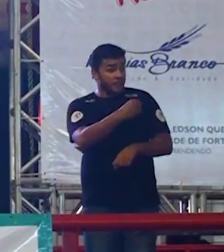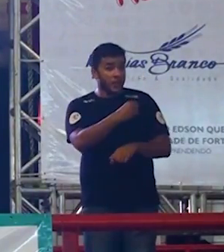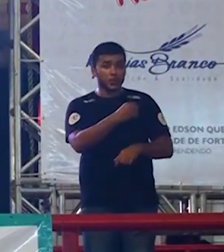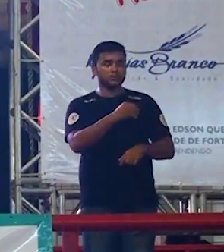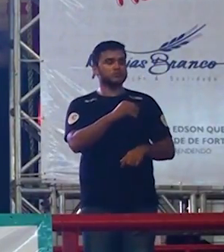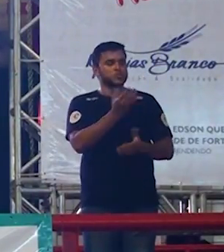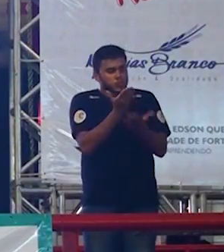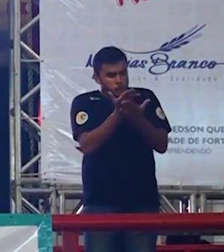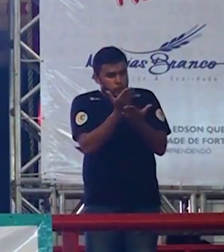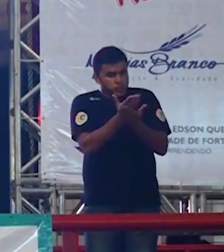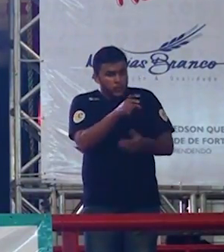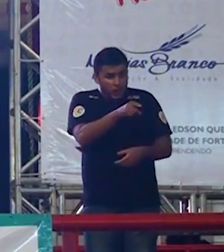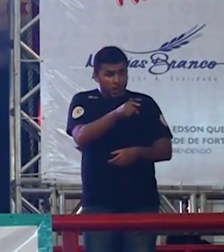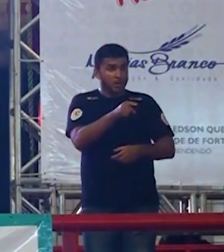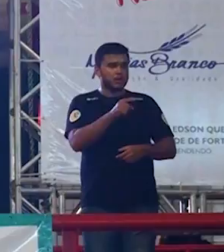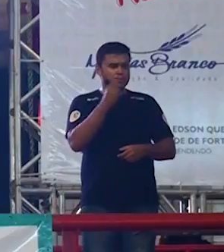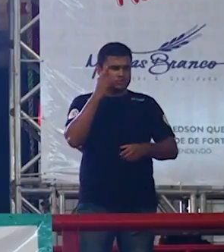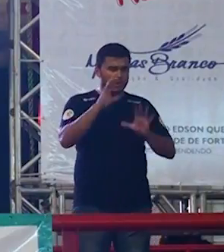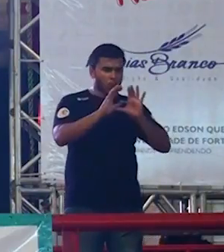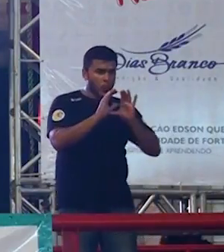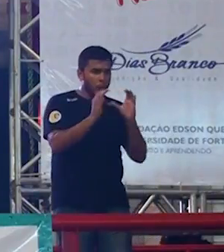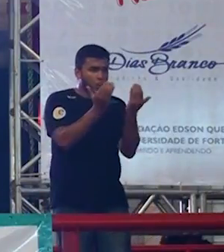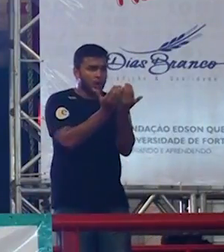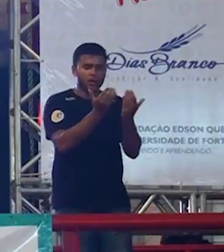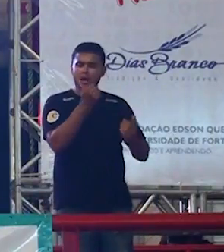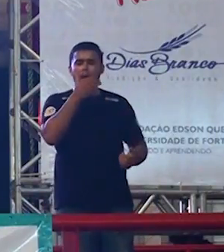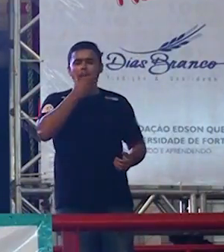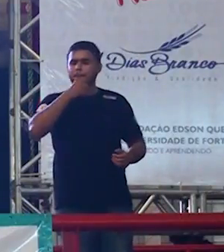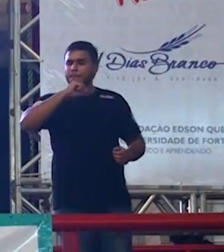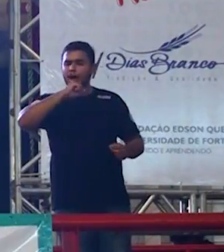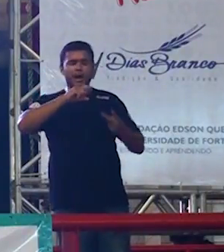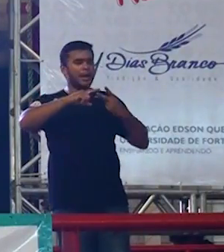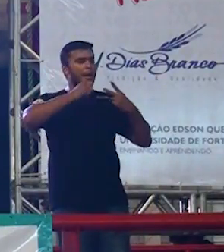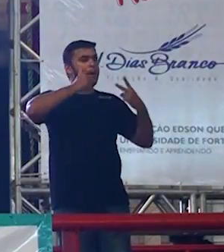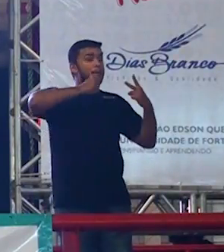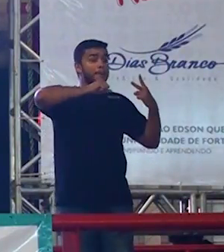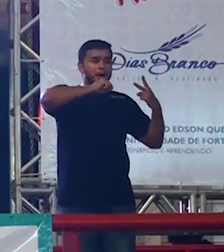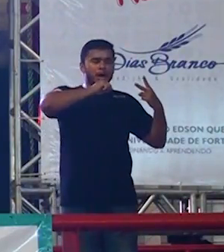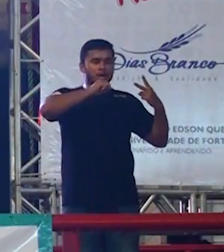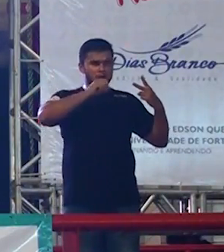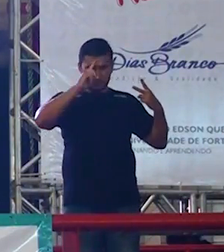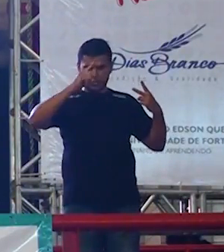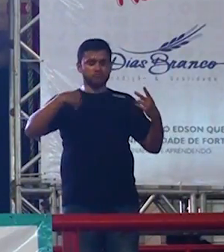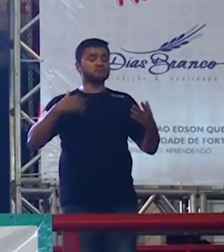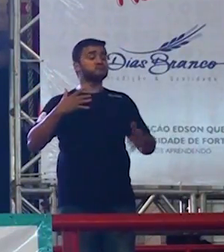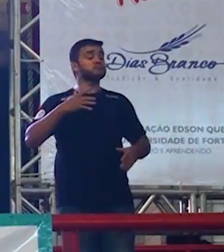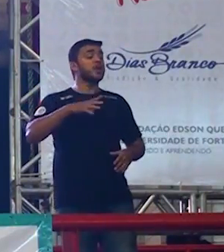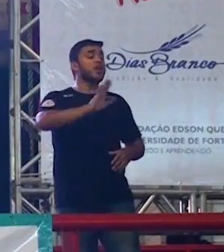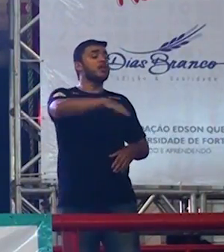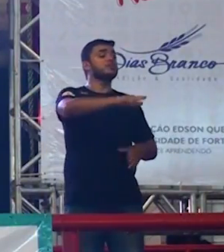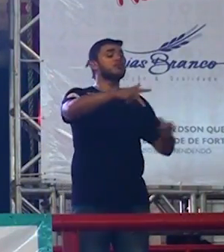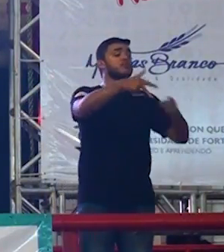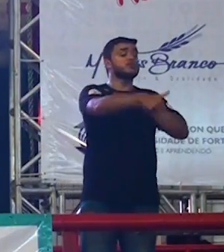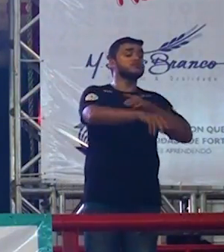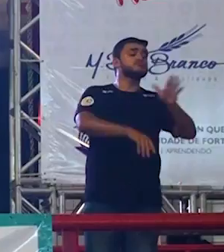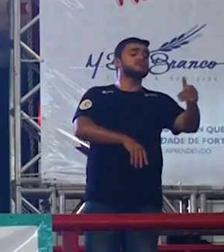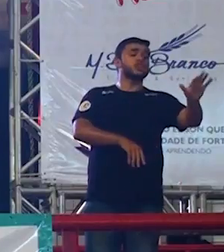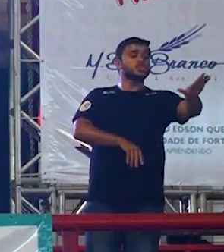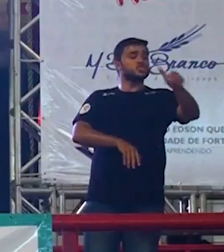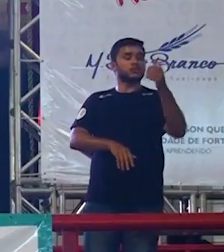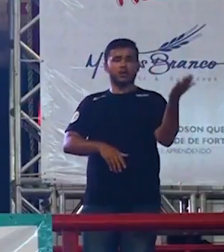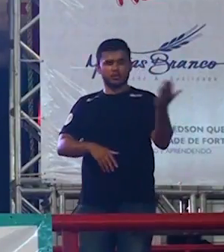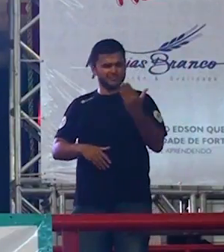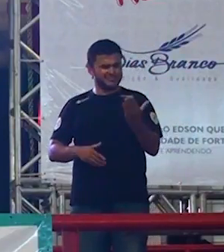estudando, ninguém, nem um pai, nem uma mãe, tem o direito de atrapalhar. É algo como